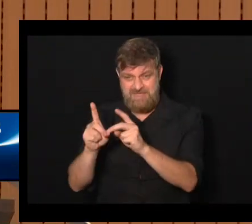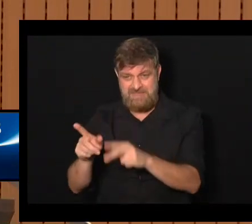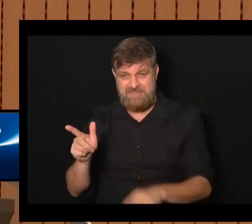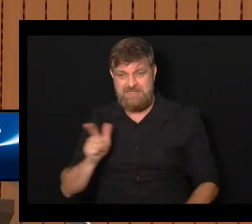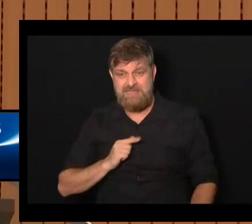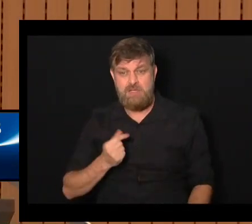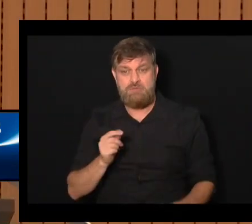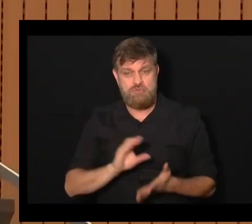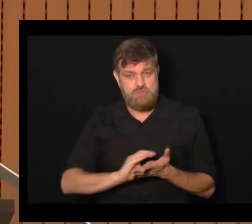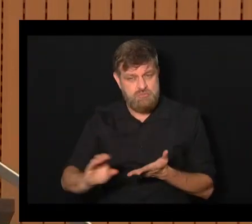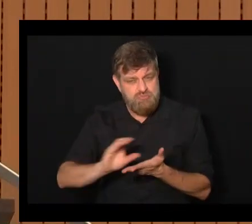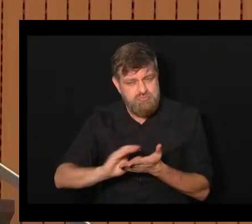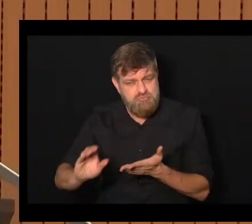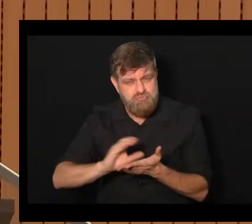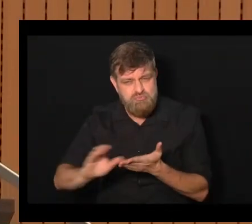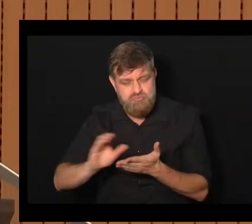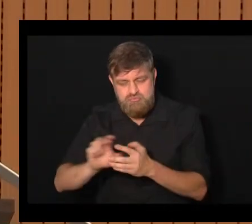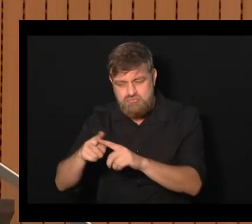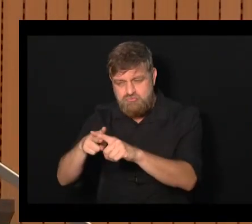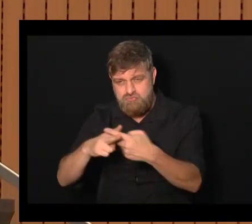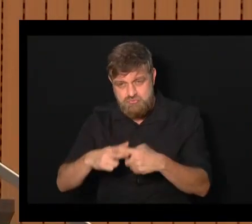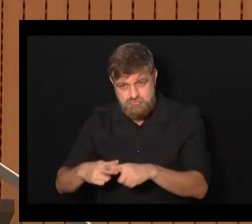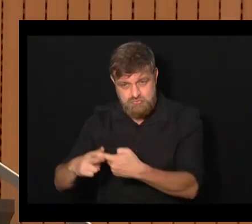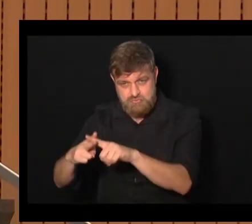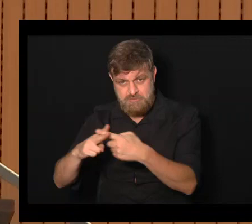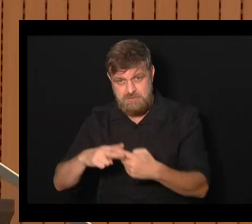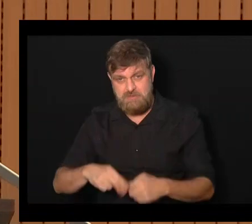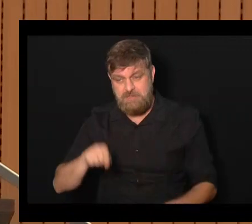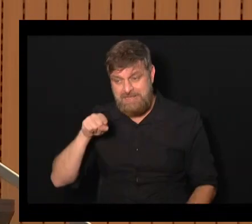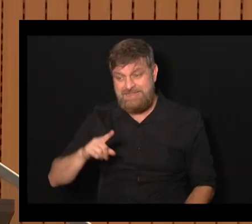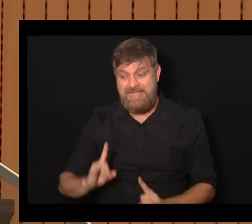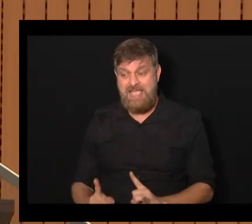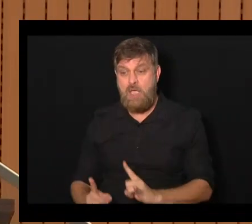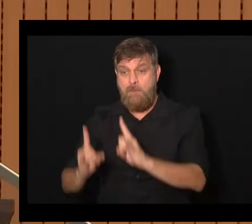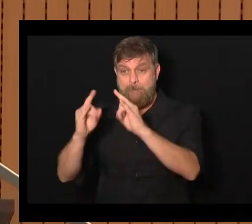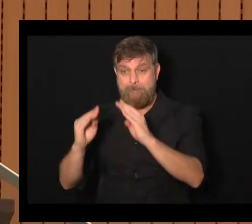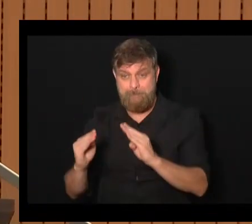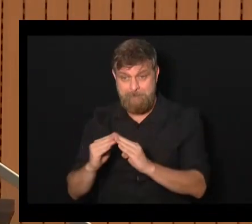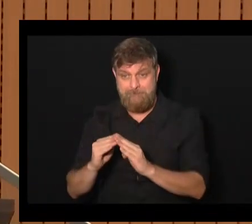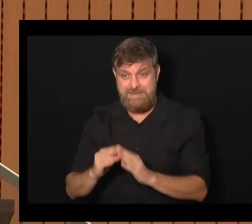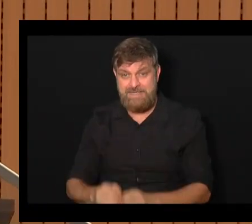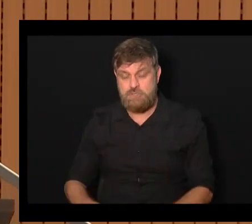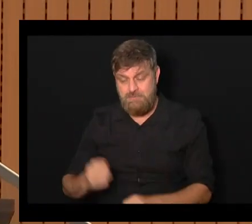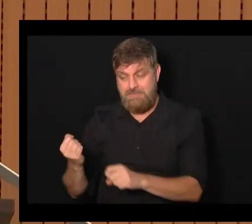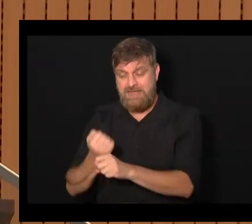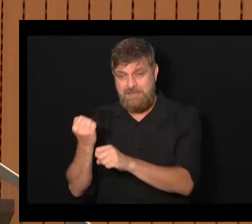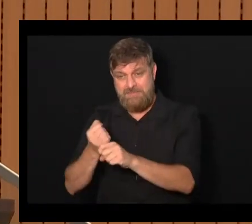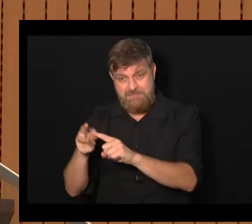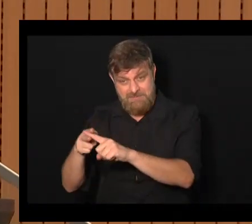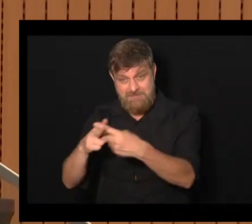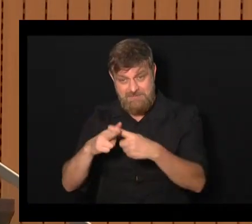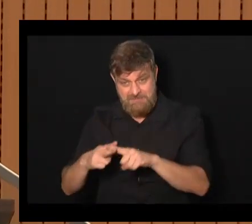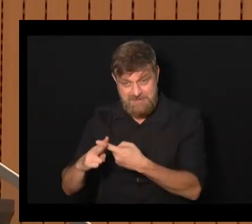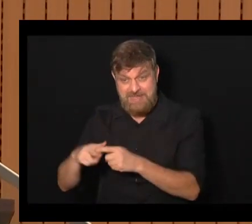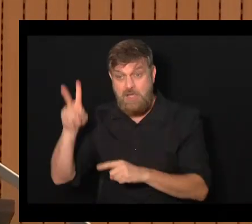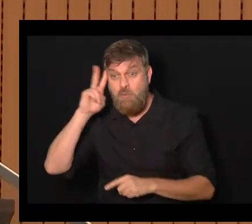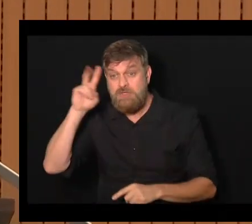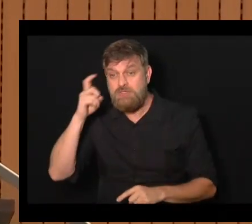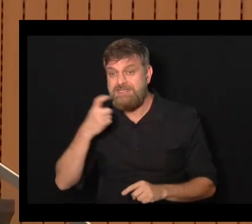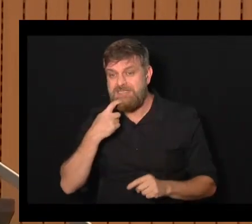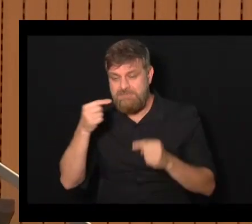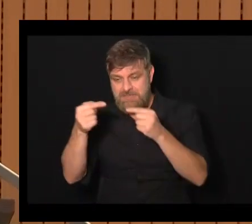os recursos auferidos com a alienação deste potencial na efetiva recuperação do bem tombado,